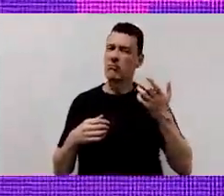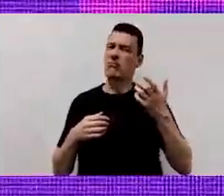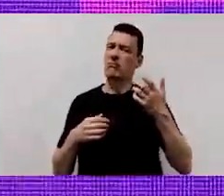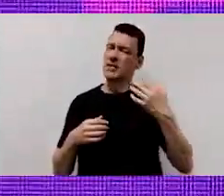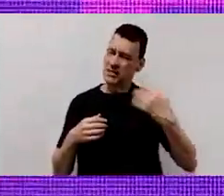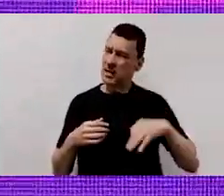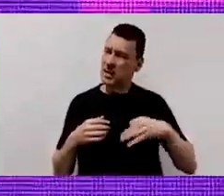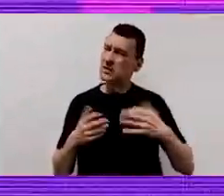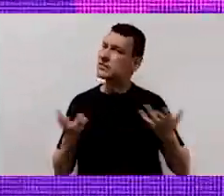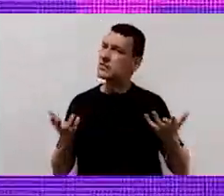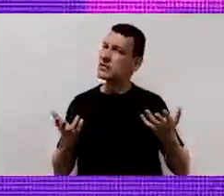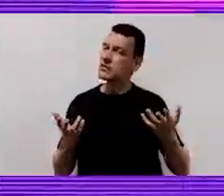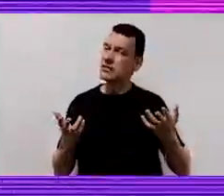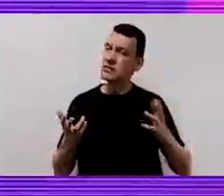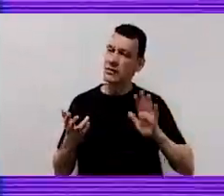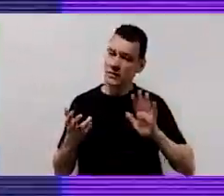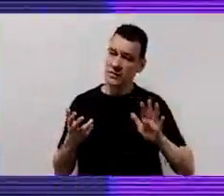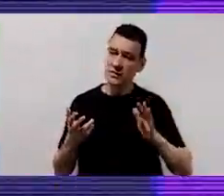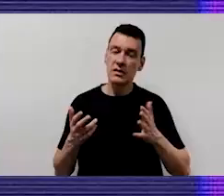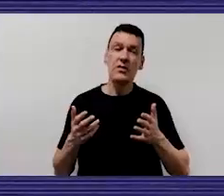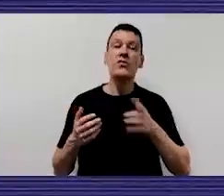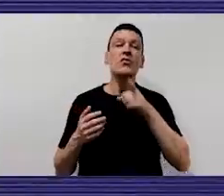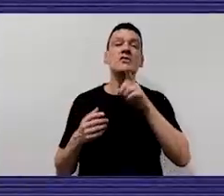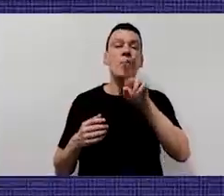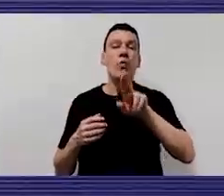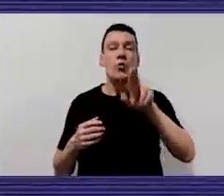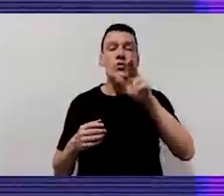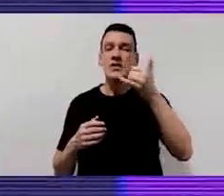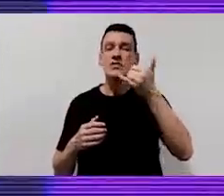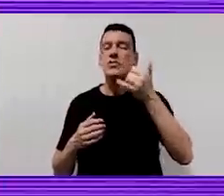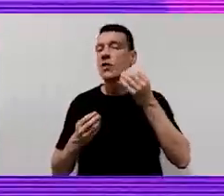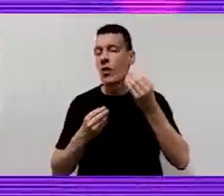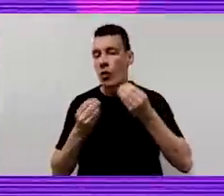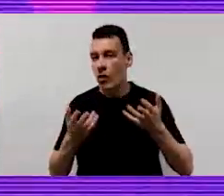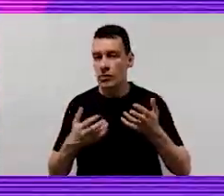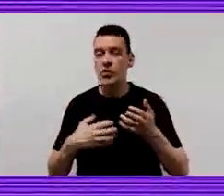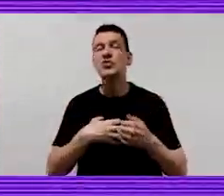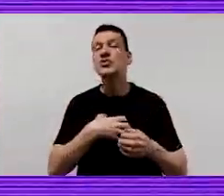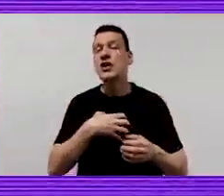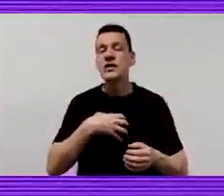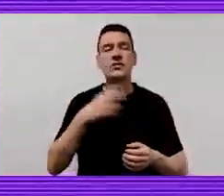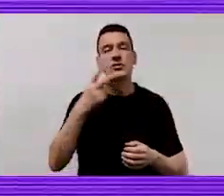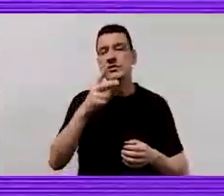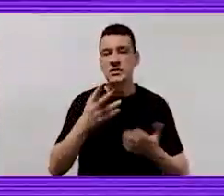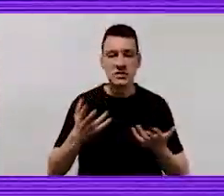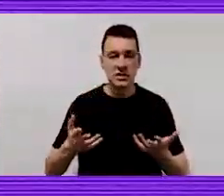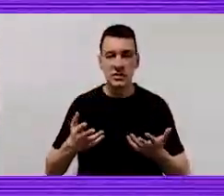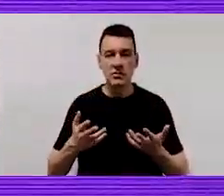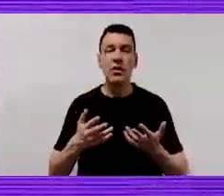seu dispositivo, com que frequência, com que angulação, com que pressão de toque.